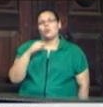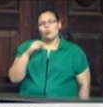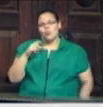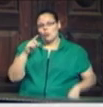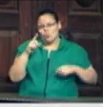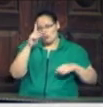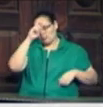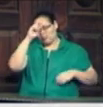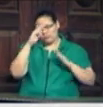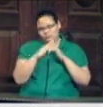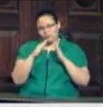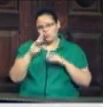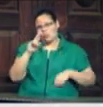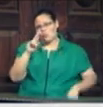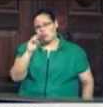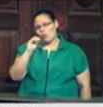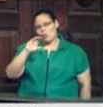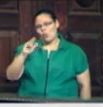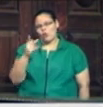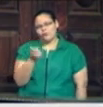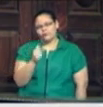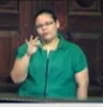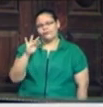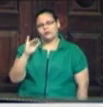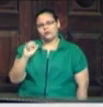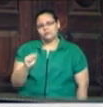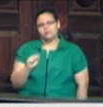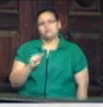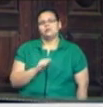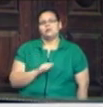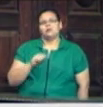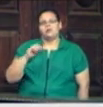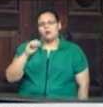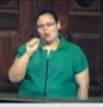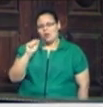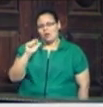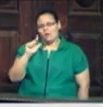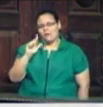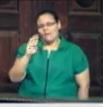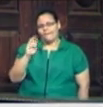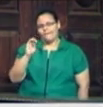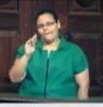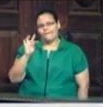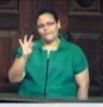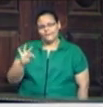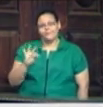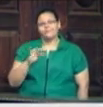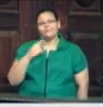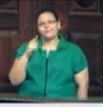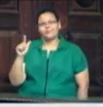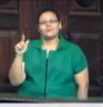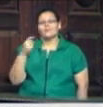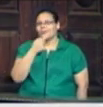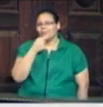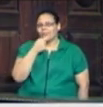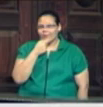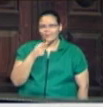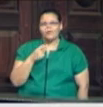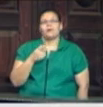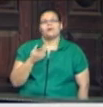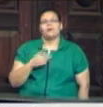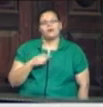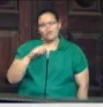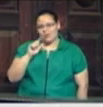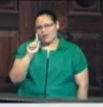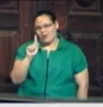Hospital Albert Schweitzer, no IASERJ Central, Madureira, Penha, Gávea? Onde estão esses